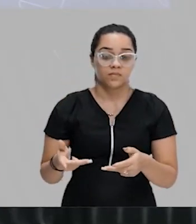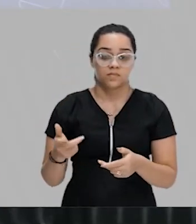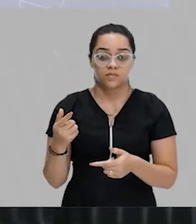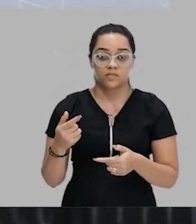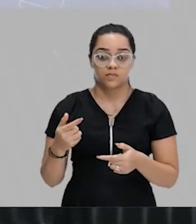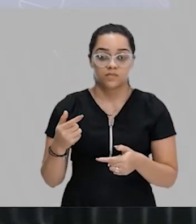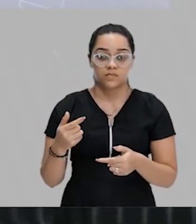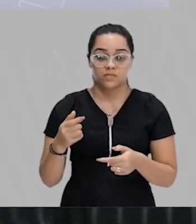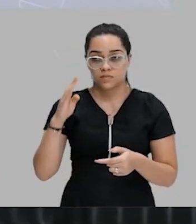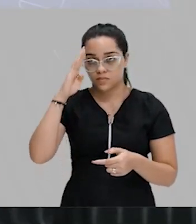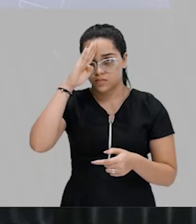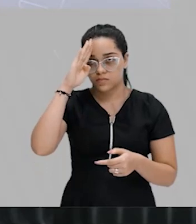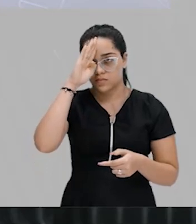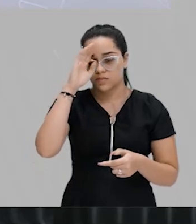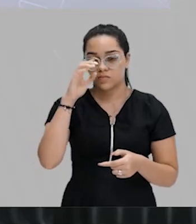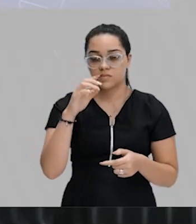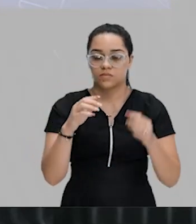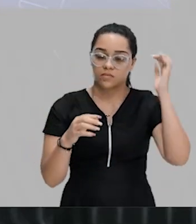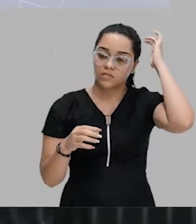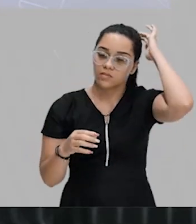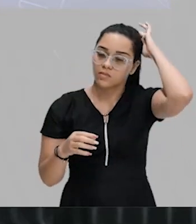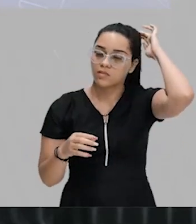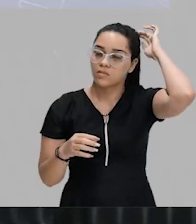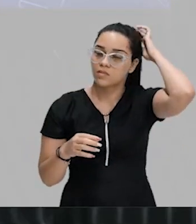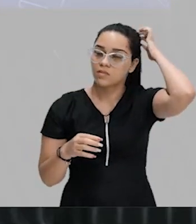dos Estados Unidos no Oriente Médio,